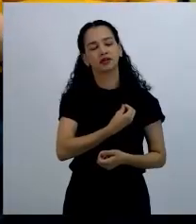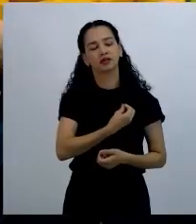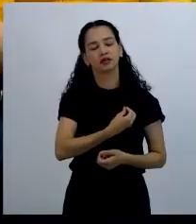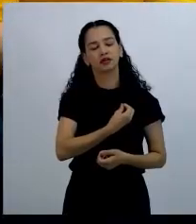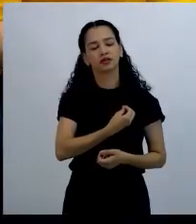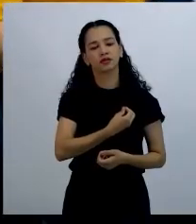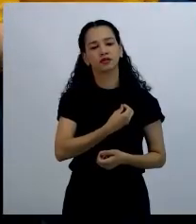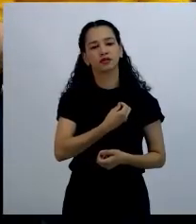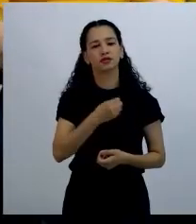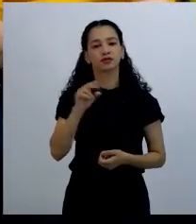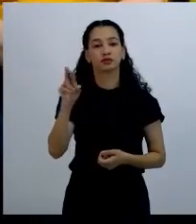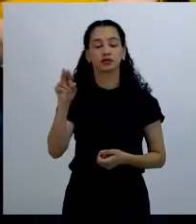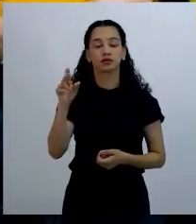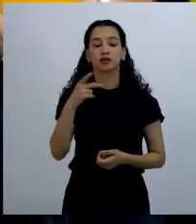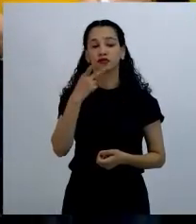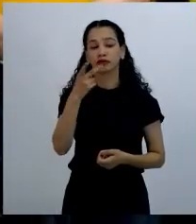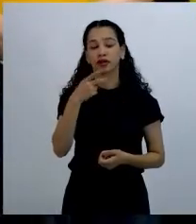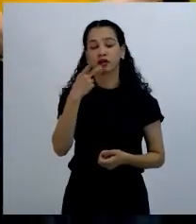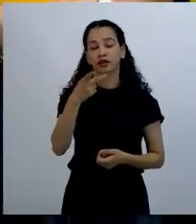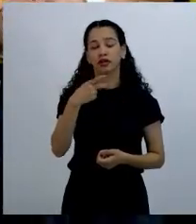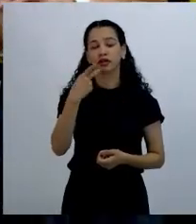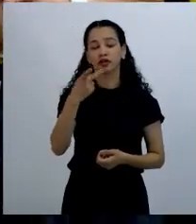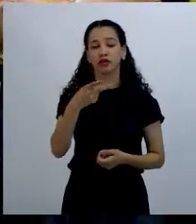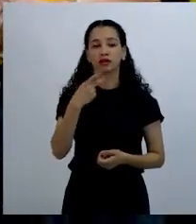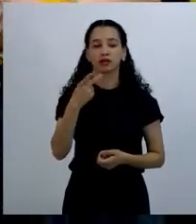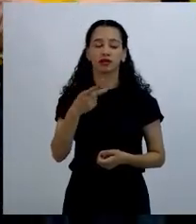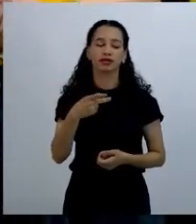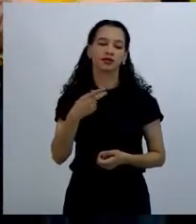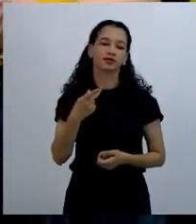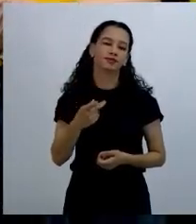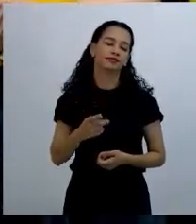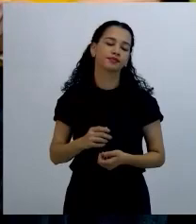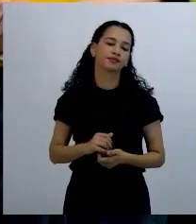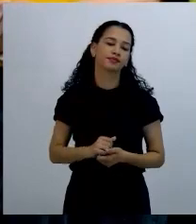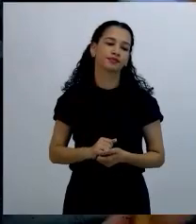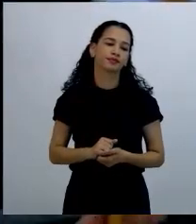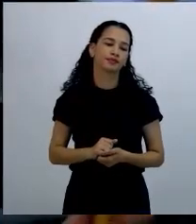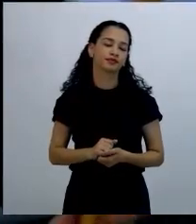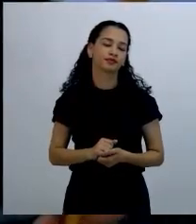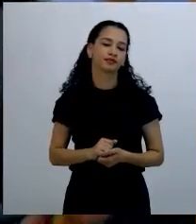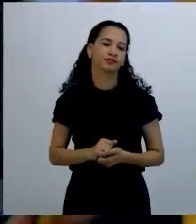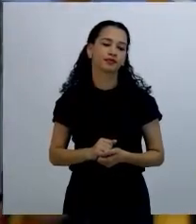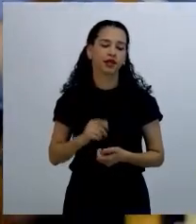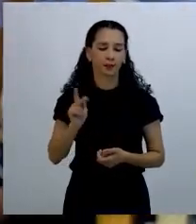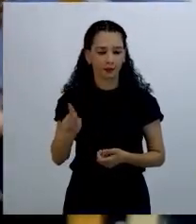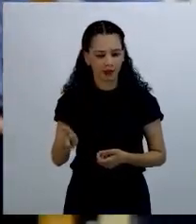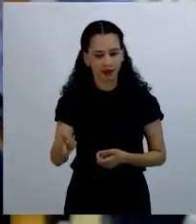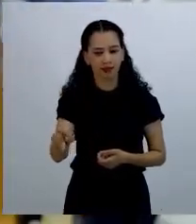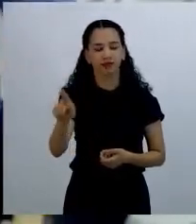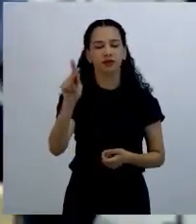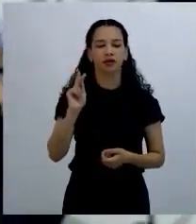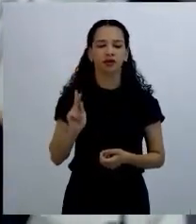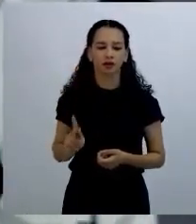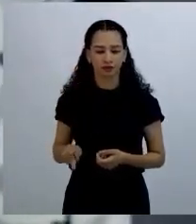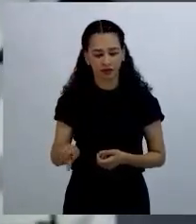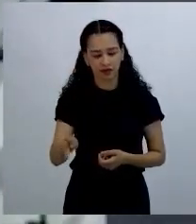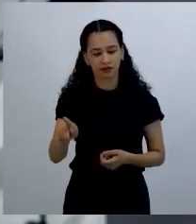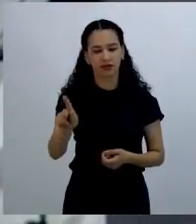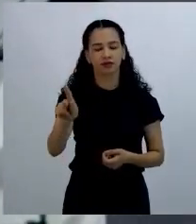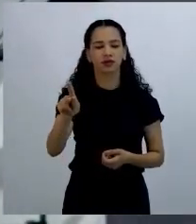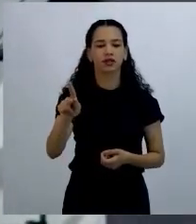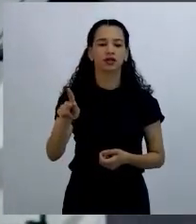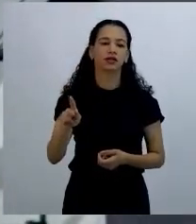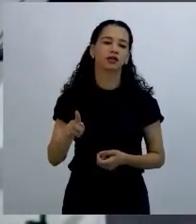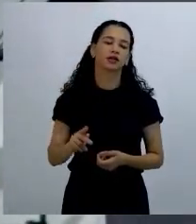perseverem meu irmão persevere porque nada no Reino é alcançado sem perseverança nada nada